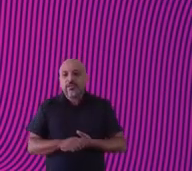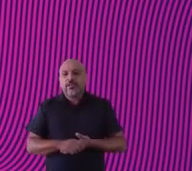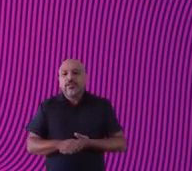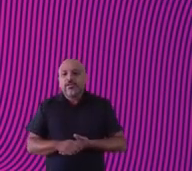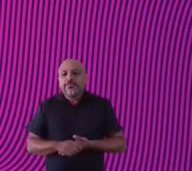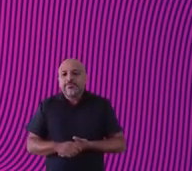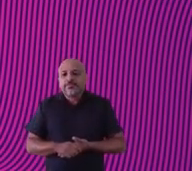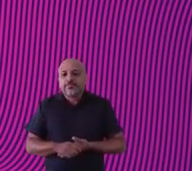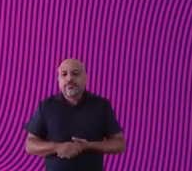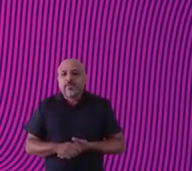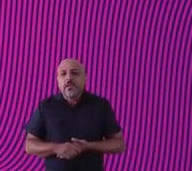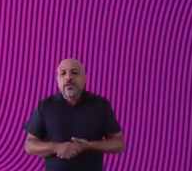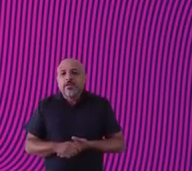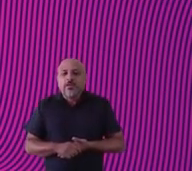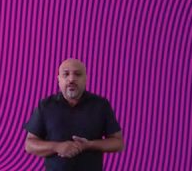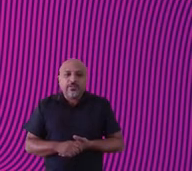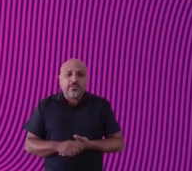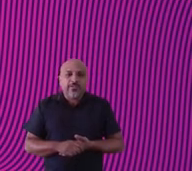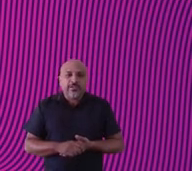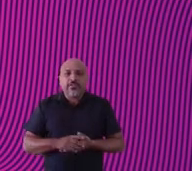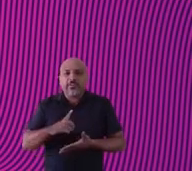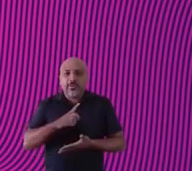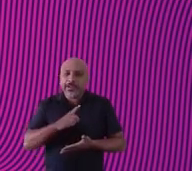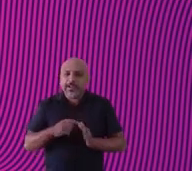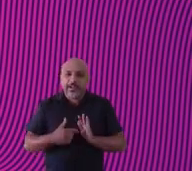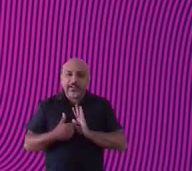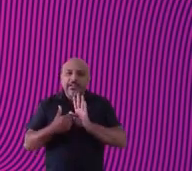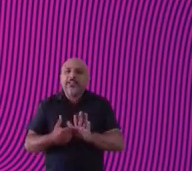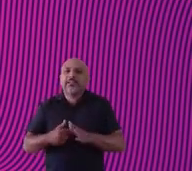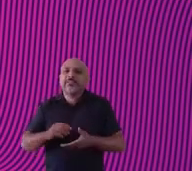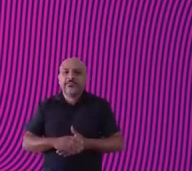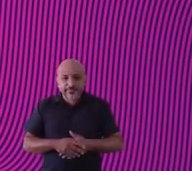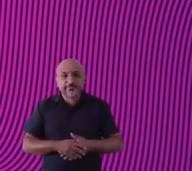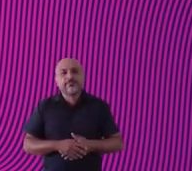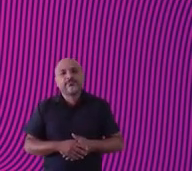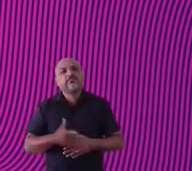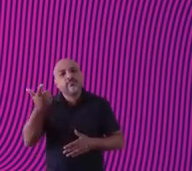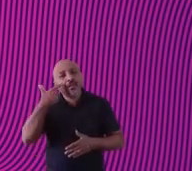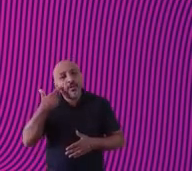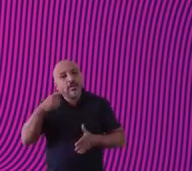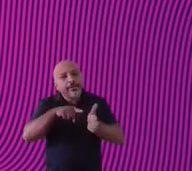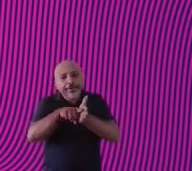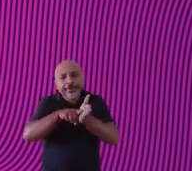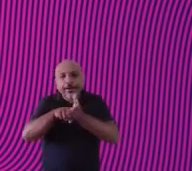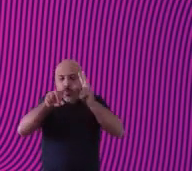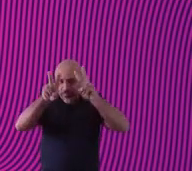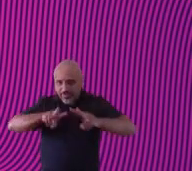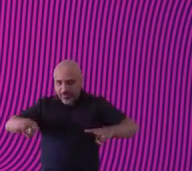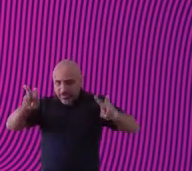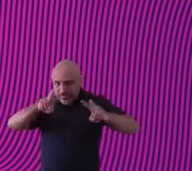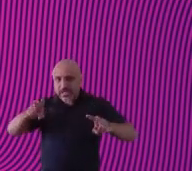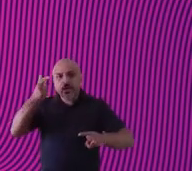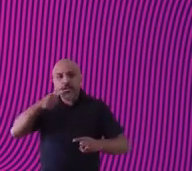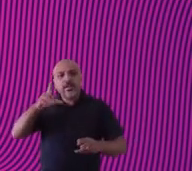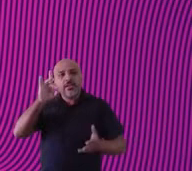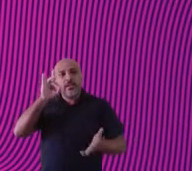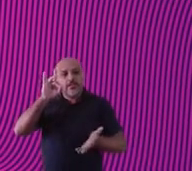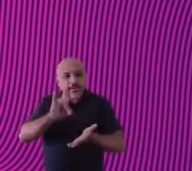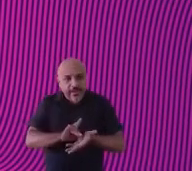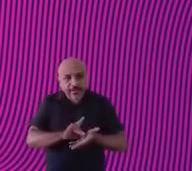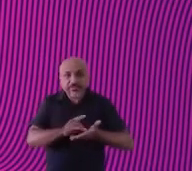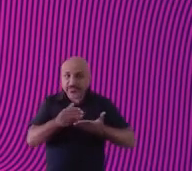bom Obrigada e Rodrigo é aquela pelas excelentes observações na verdade assim é